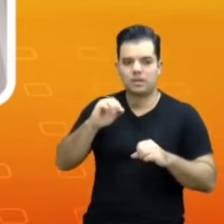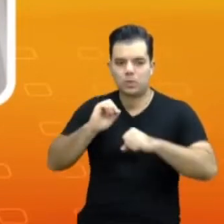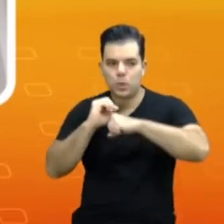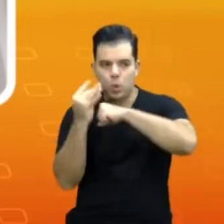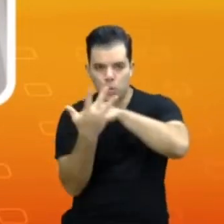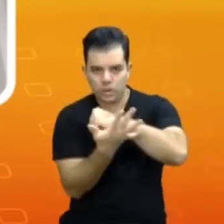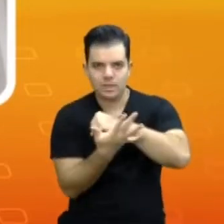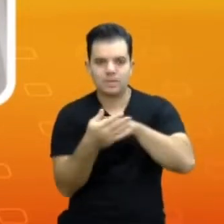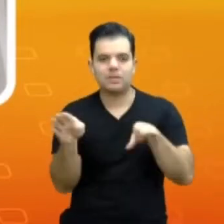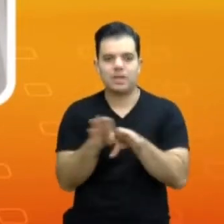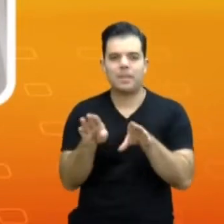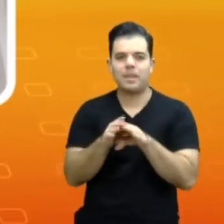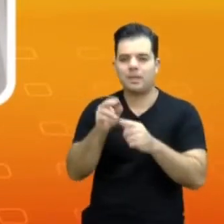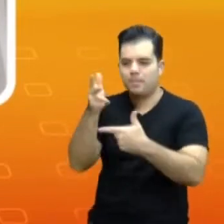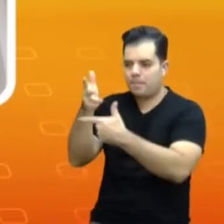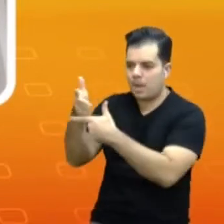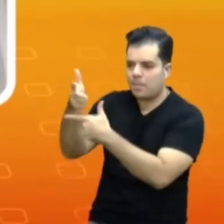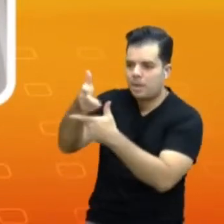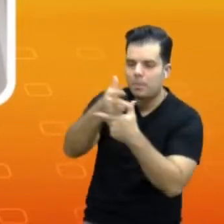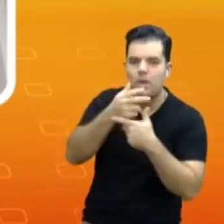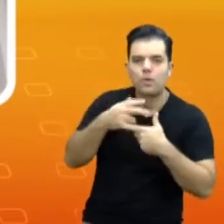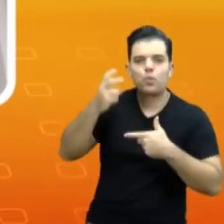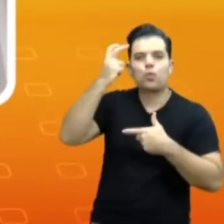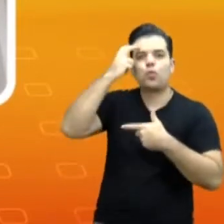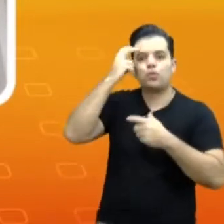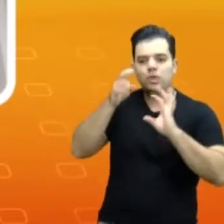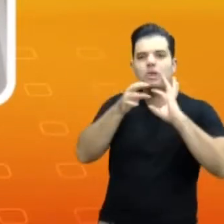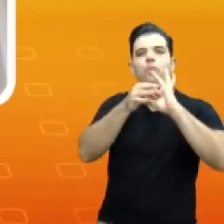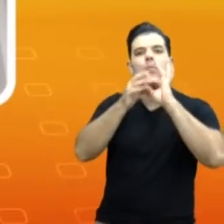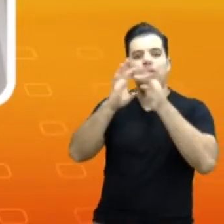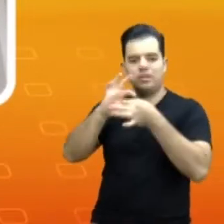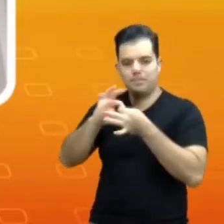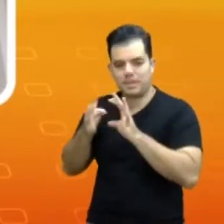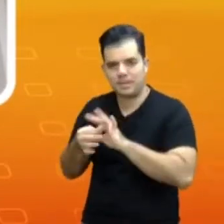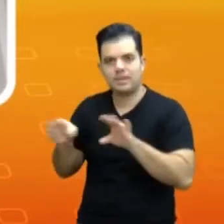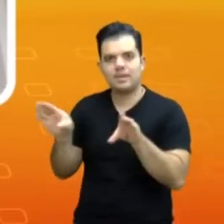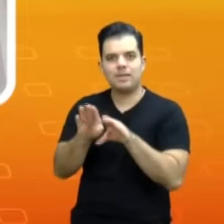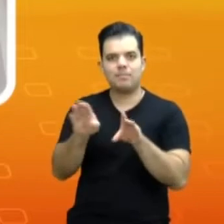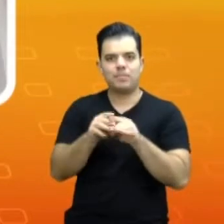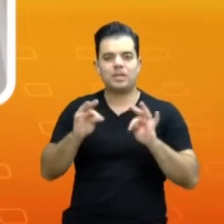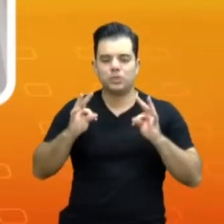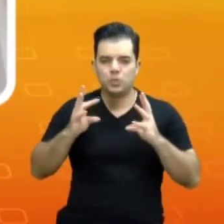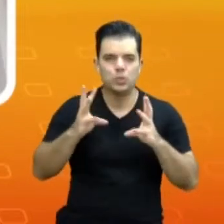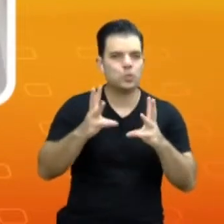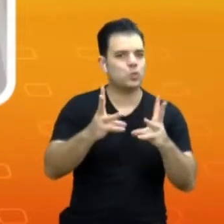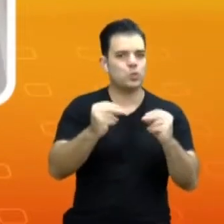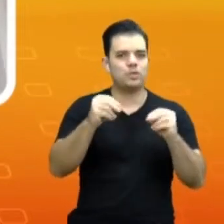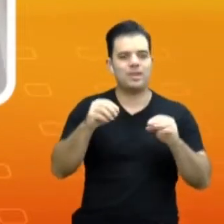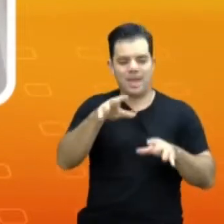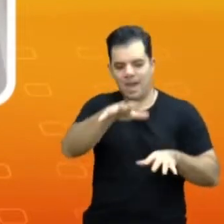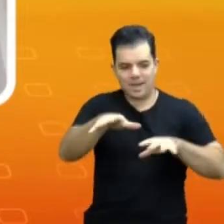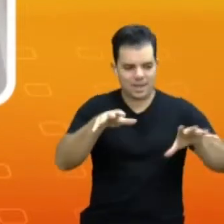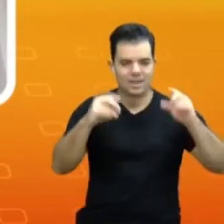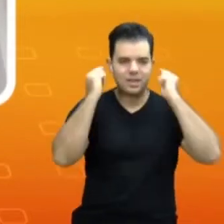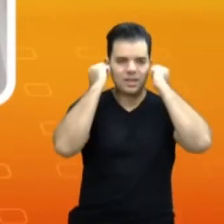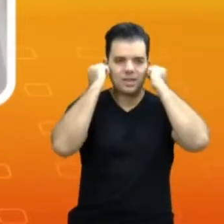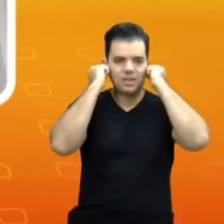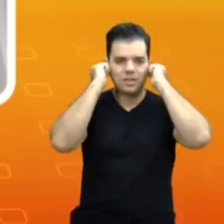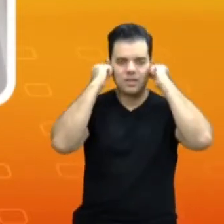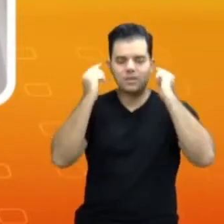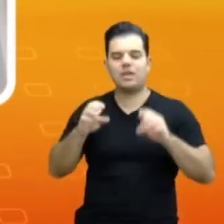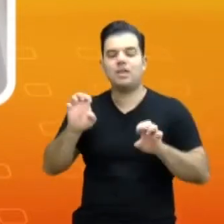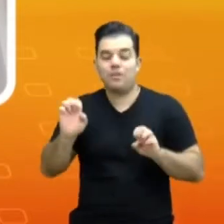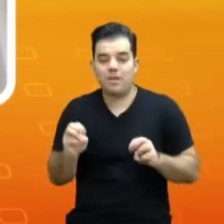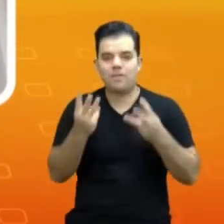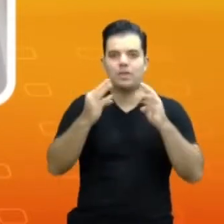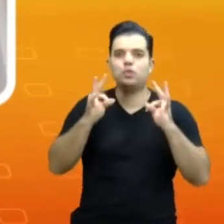fizemos a cobertura no entorno cultural da Olimpíada e nos mix edições e nas áreas que a gente tinha bucado. E o evento como um todo